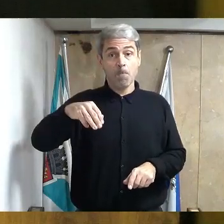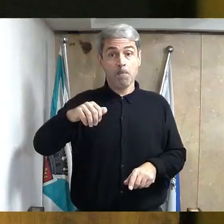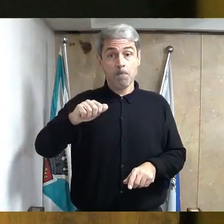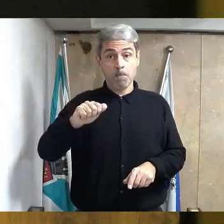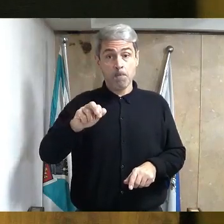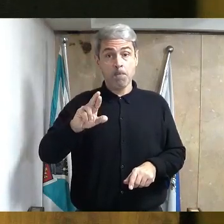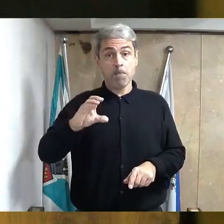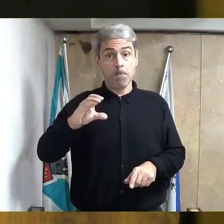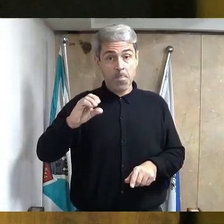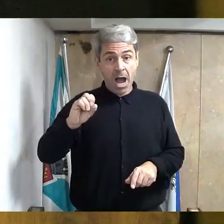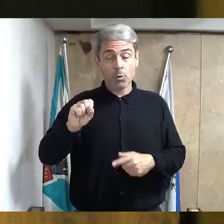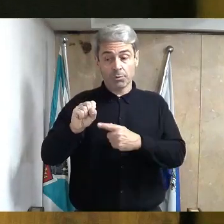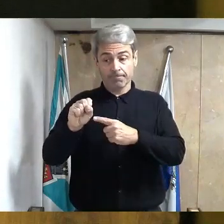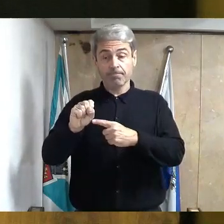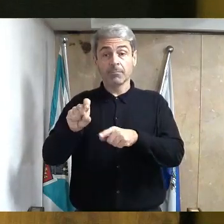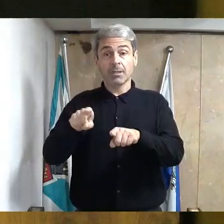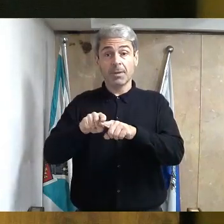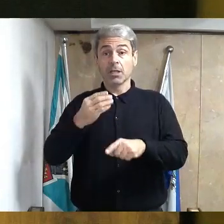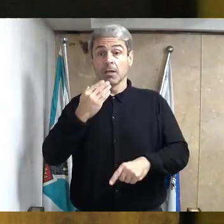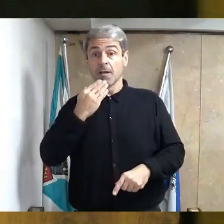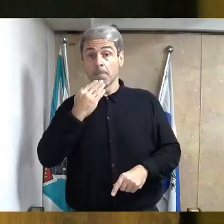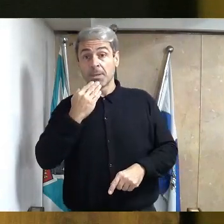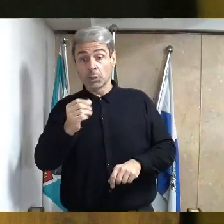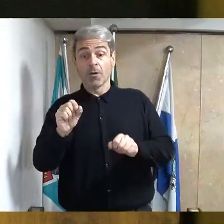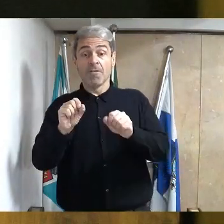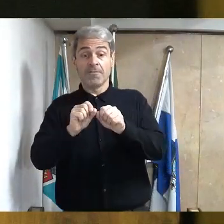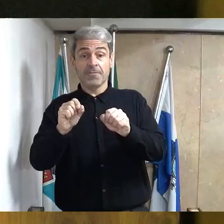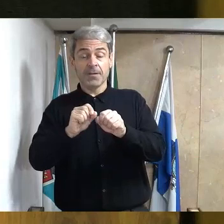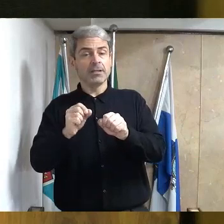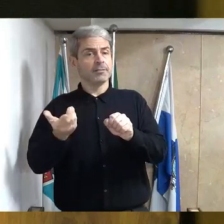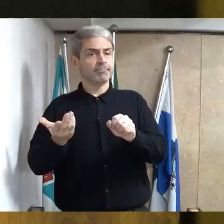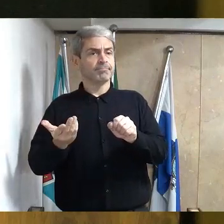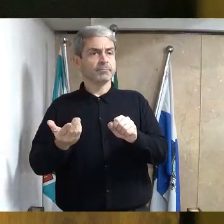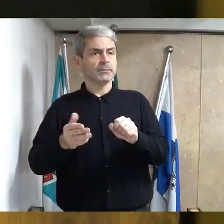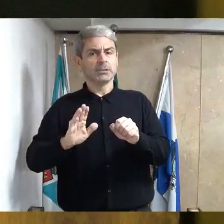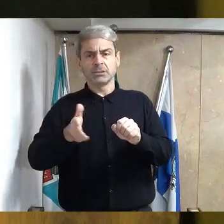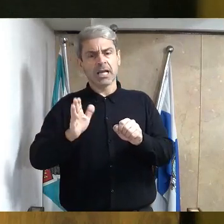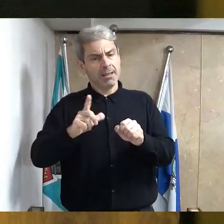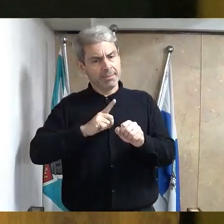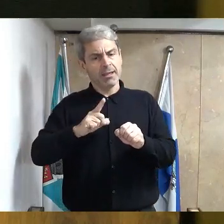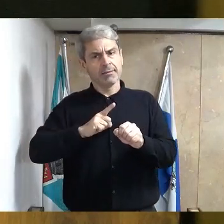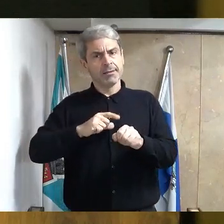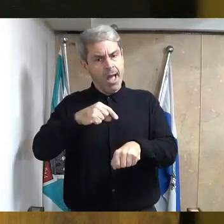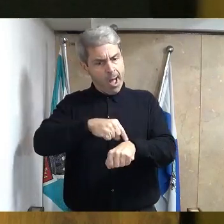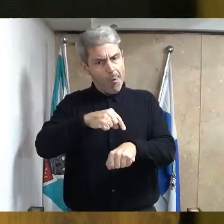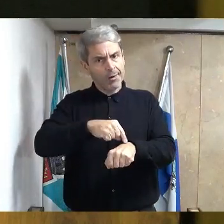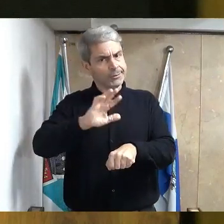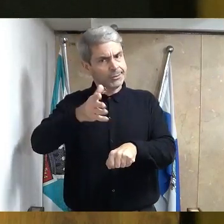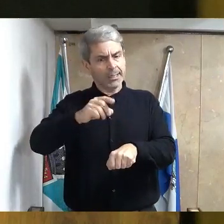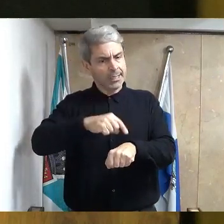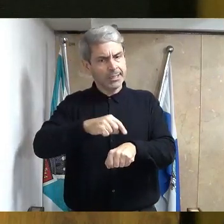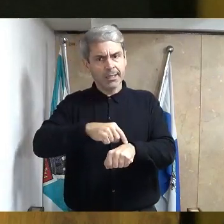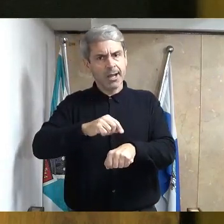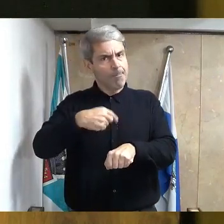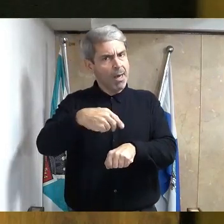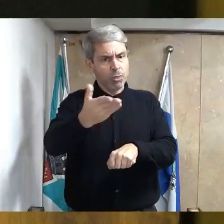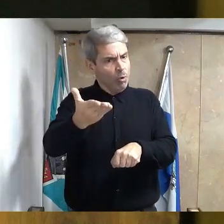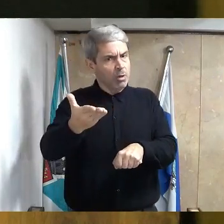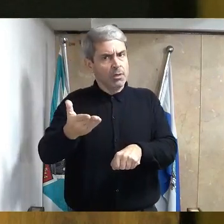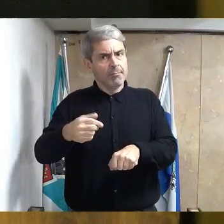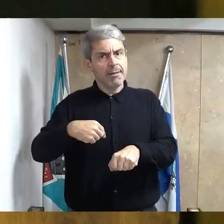o pedido, que já passou da hora de aqui neste município, ter uma